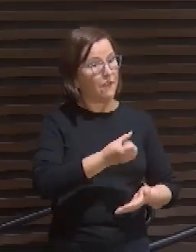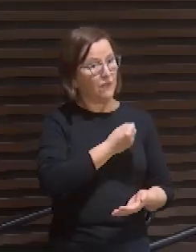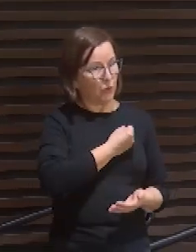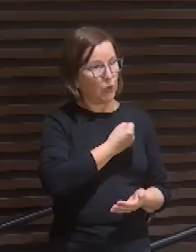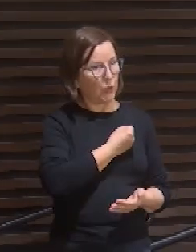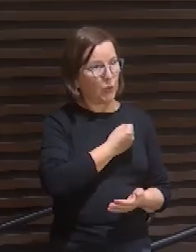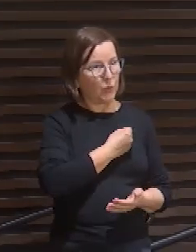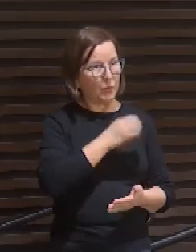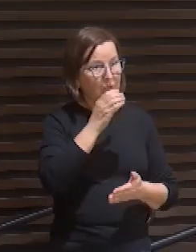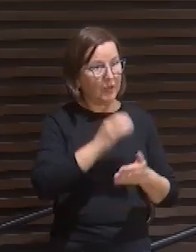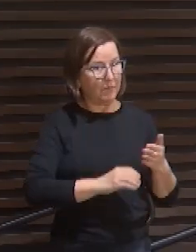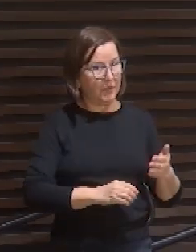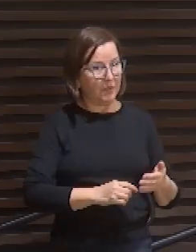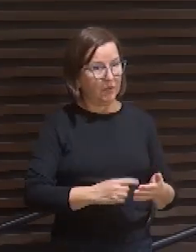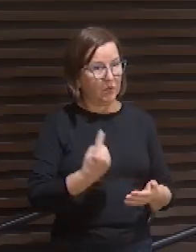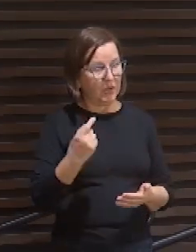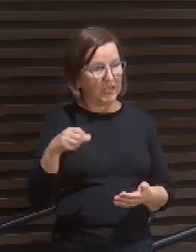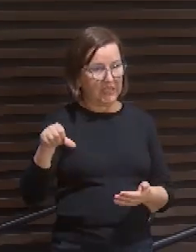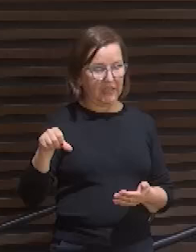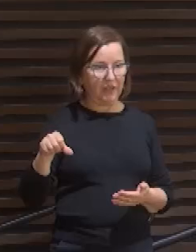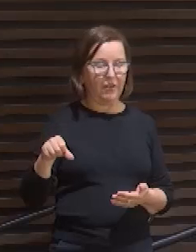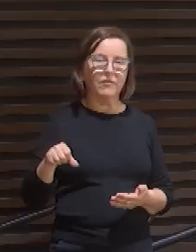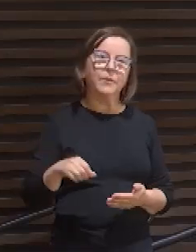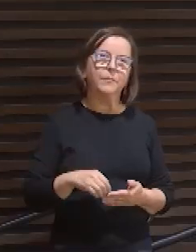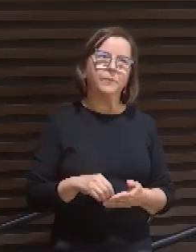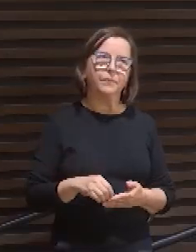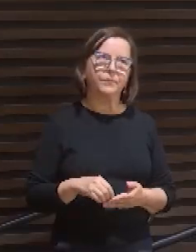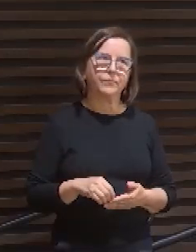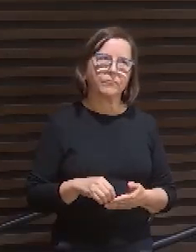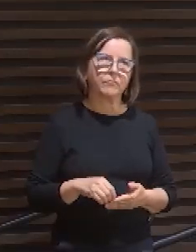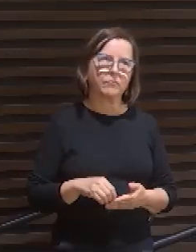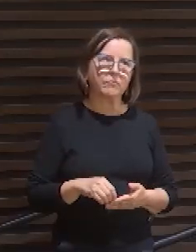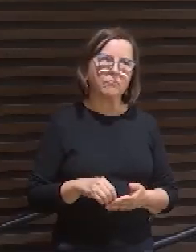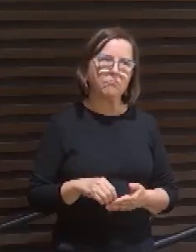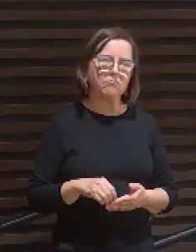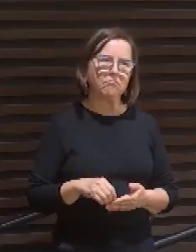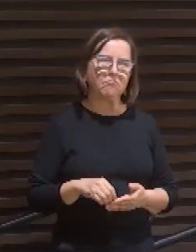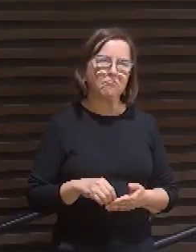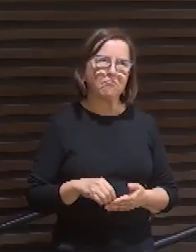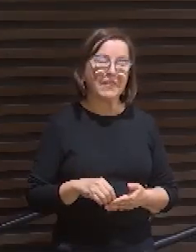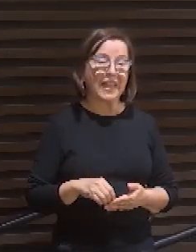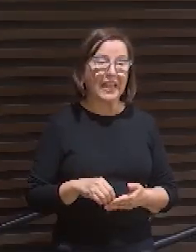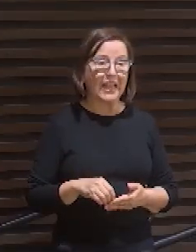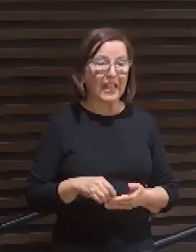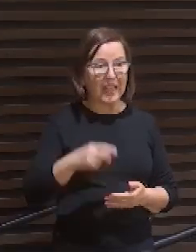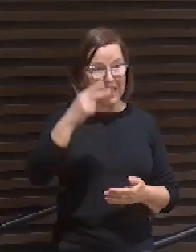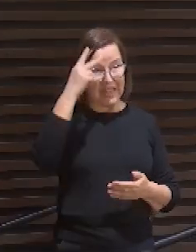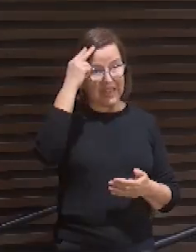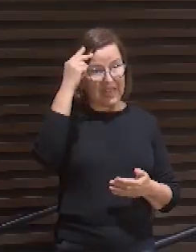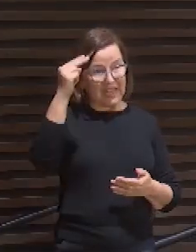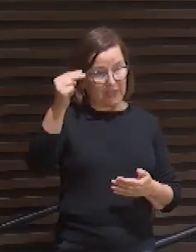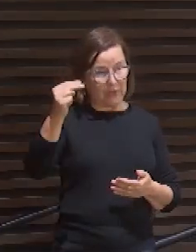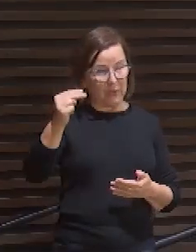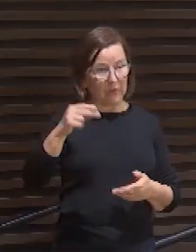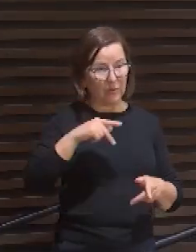até que se sabe, foram mortas 6 na história do povo de